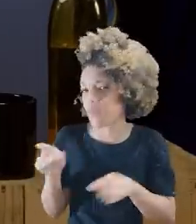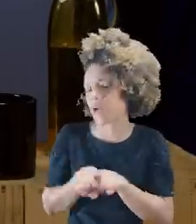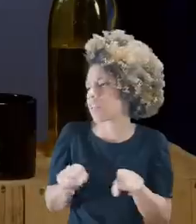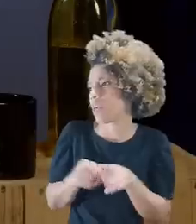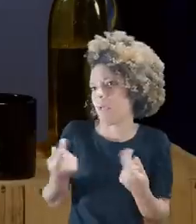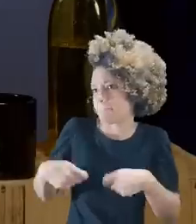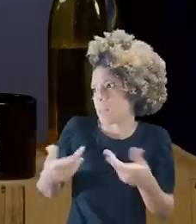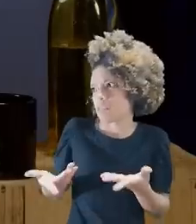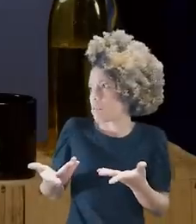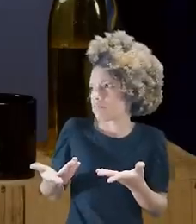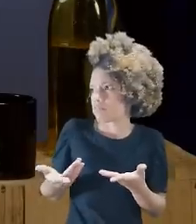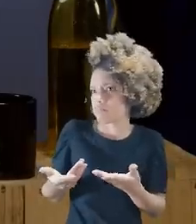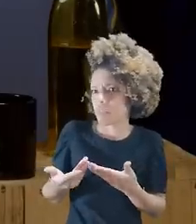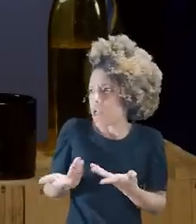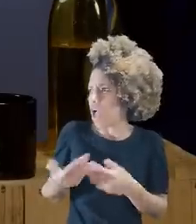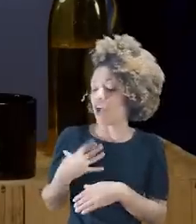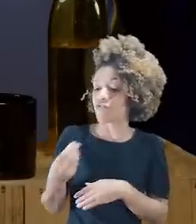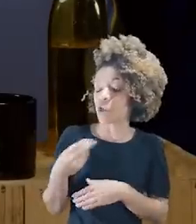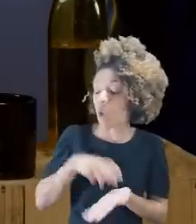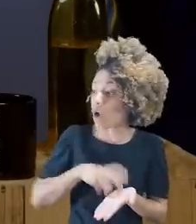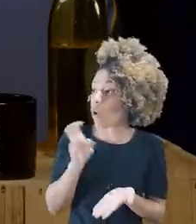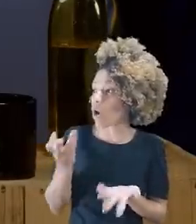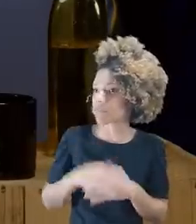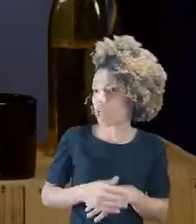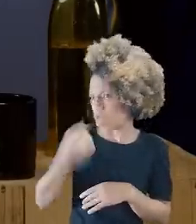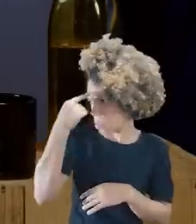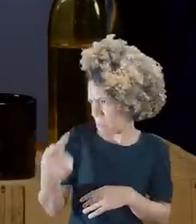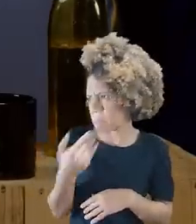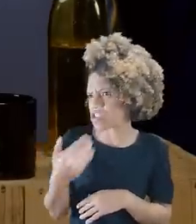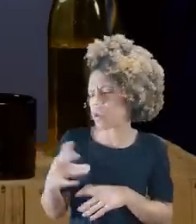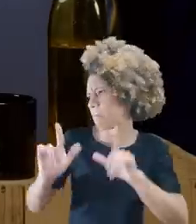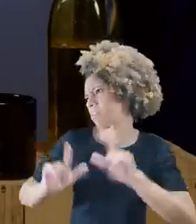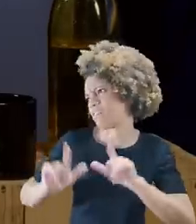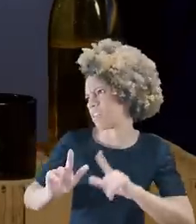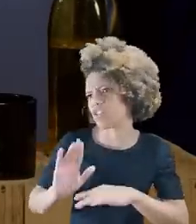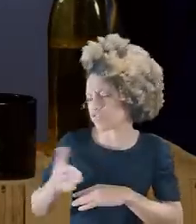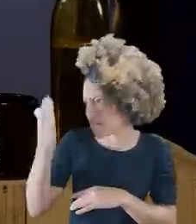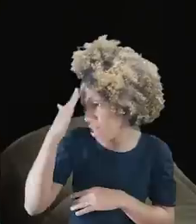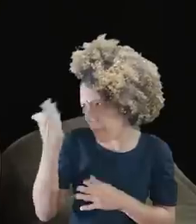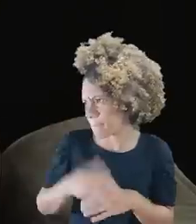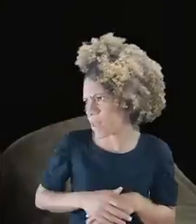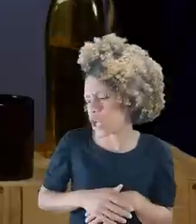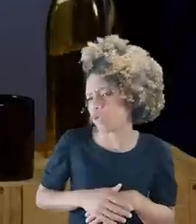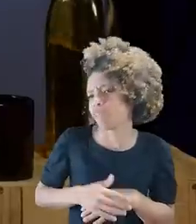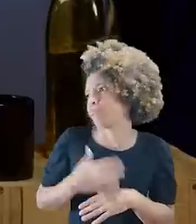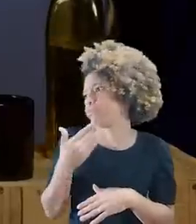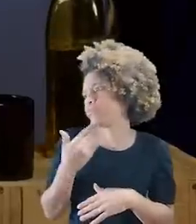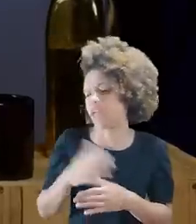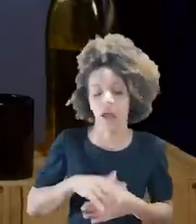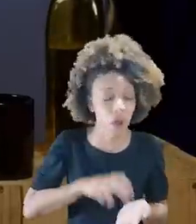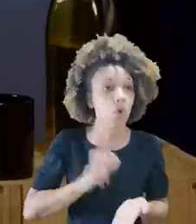televisão como é que a mente dessa criança vai ser se ela vai acordar ela vai direto uma coisa é um domingo né um sei lá um dia ou